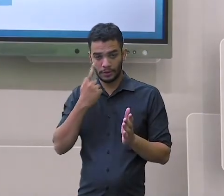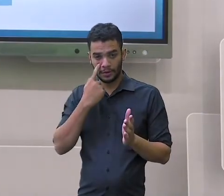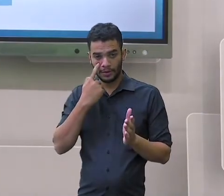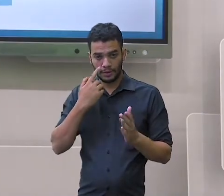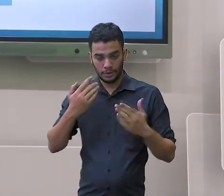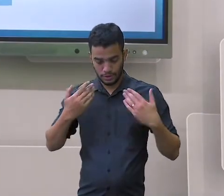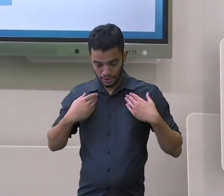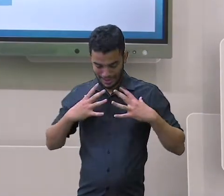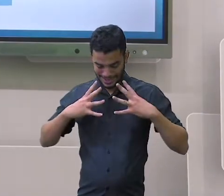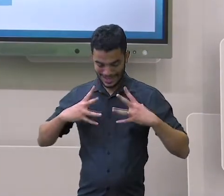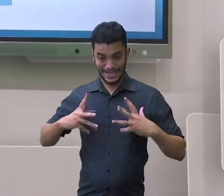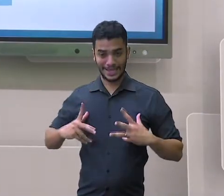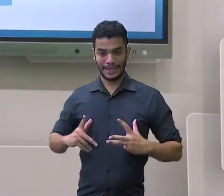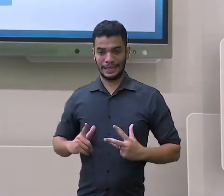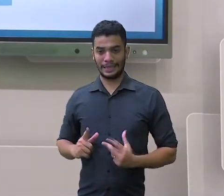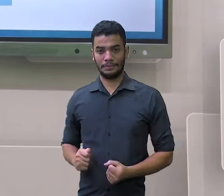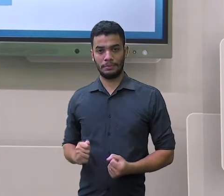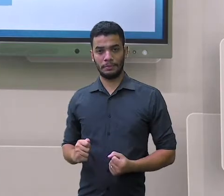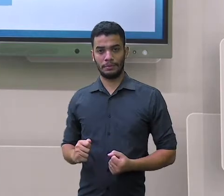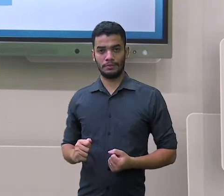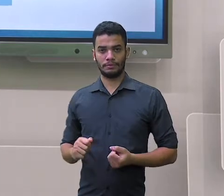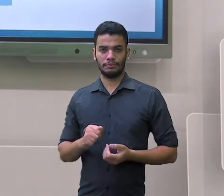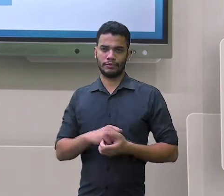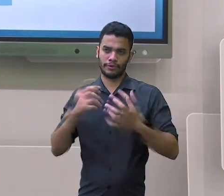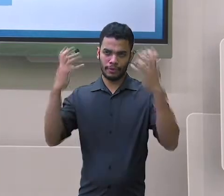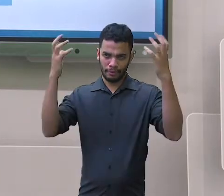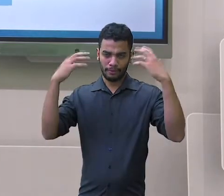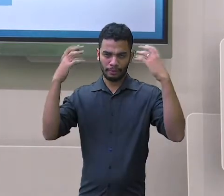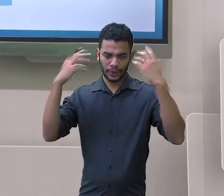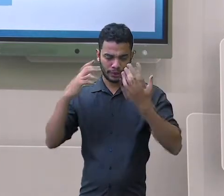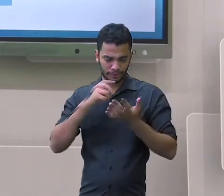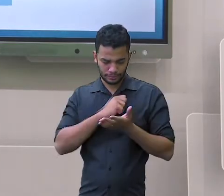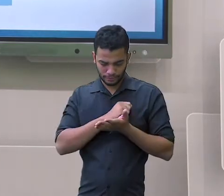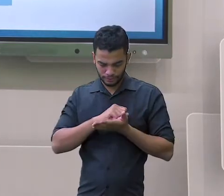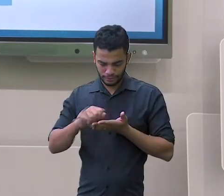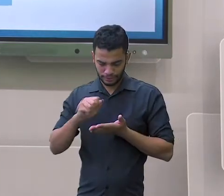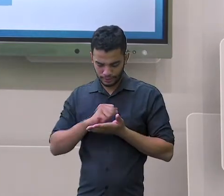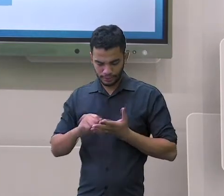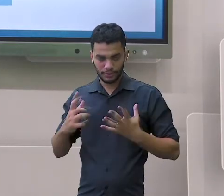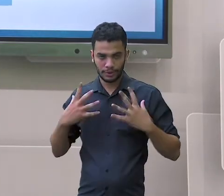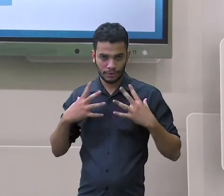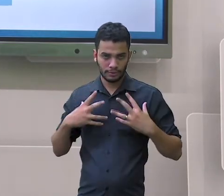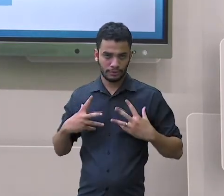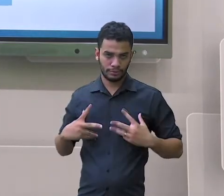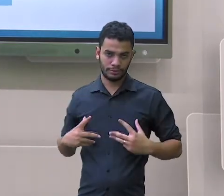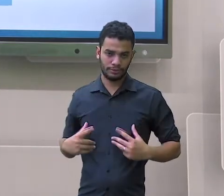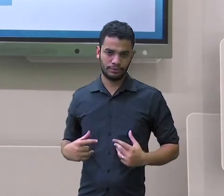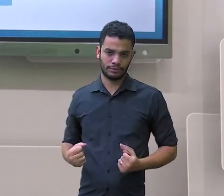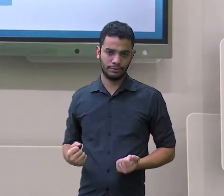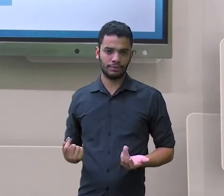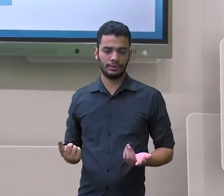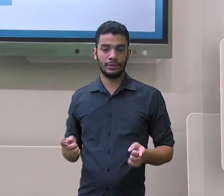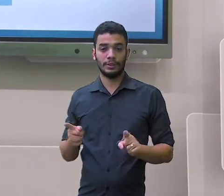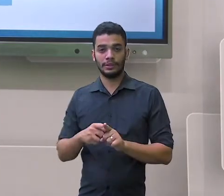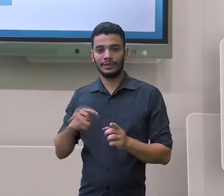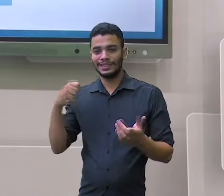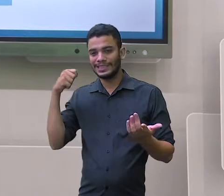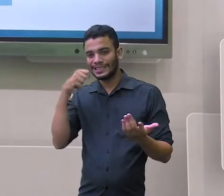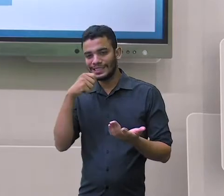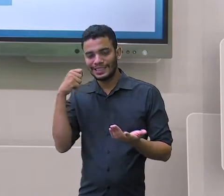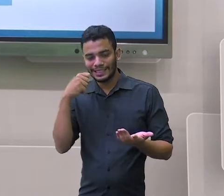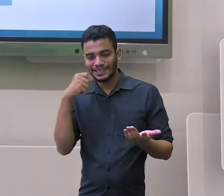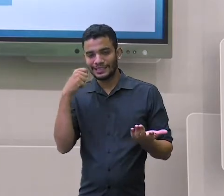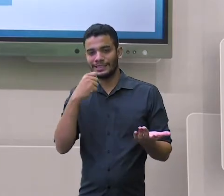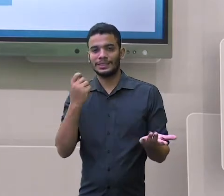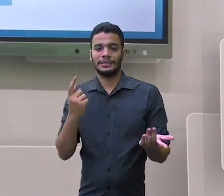Higiene, exatamente, higiene com o seu corpo, né? O seu banho, a escovação dentária,